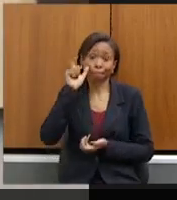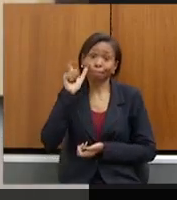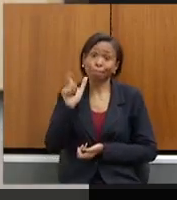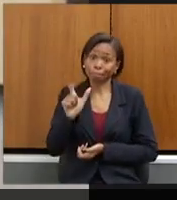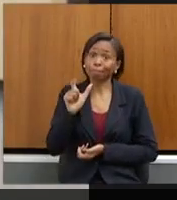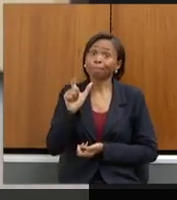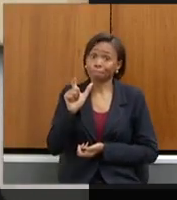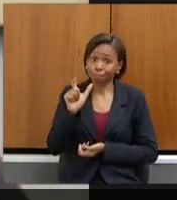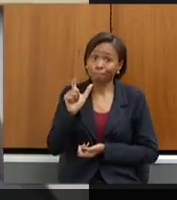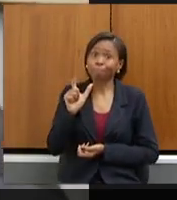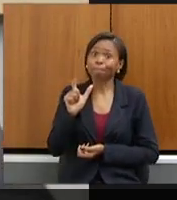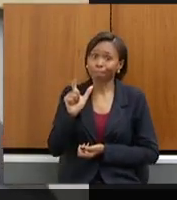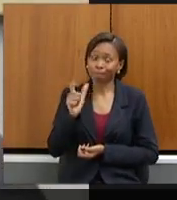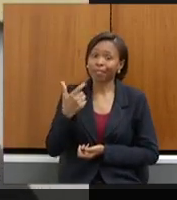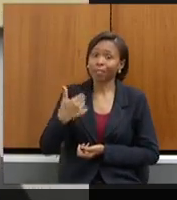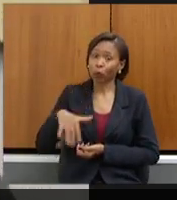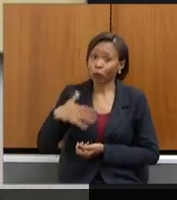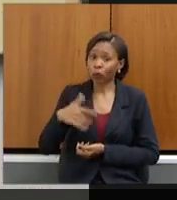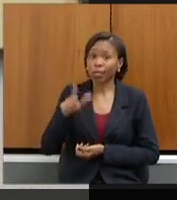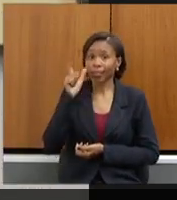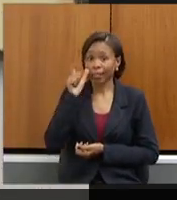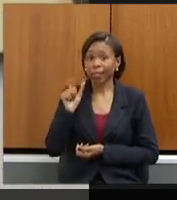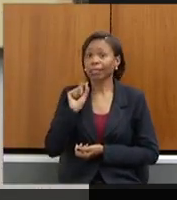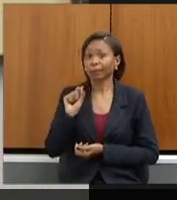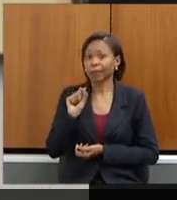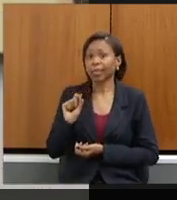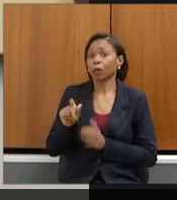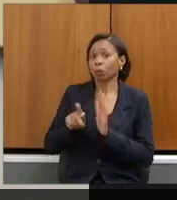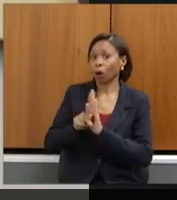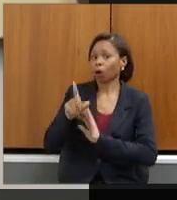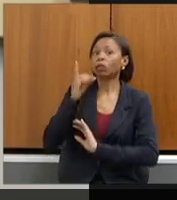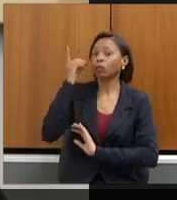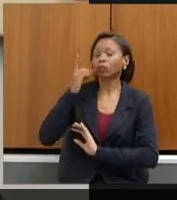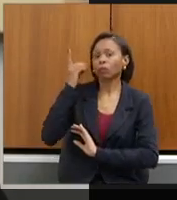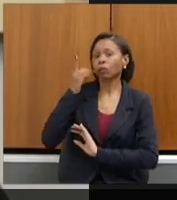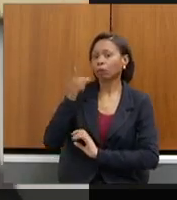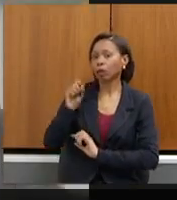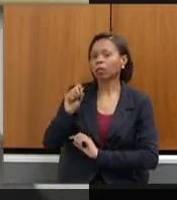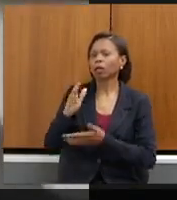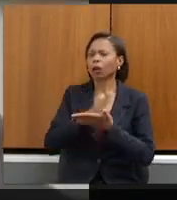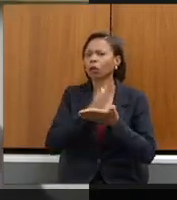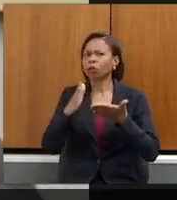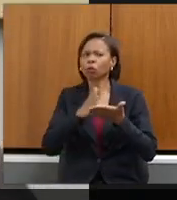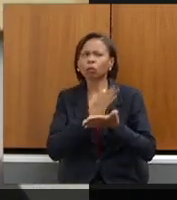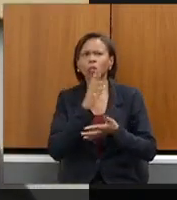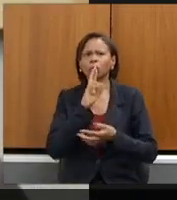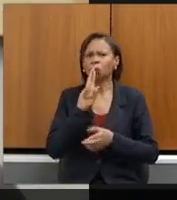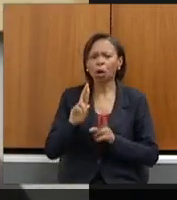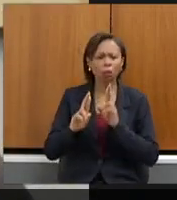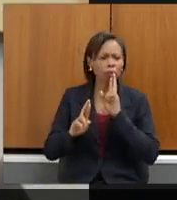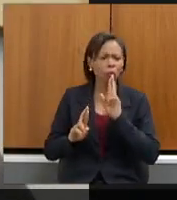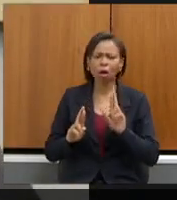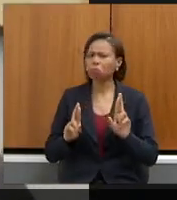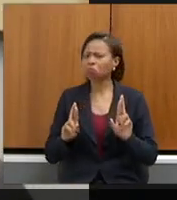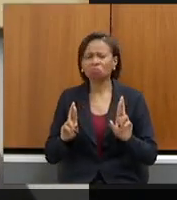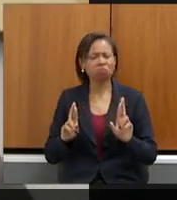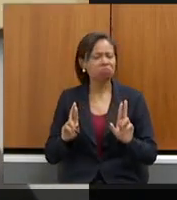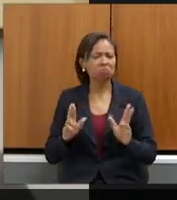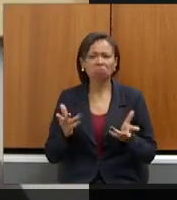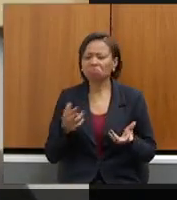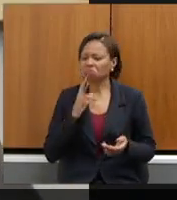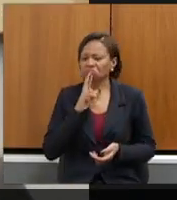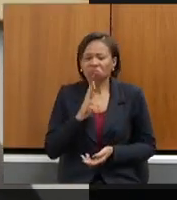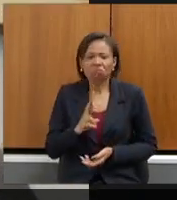extremamente grande que tem provocado nos deputados e algumas respostas e não estão assim